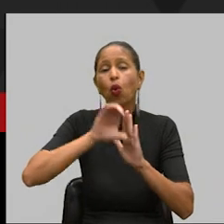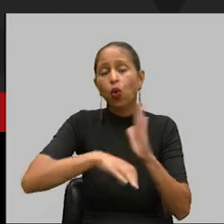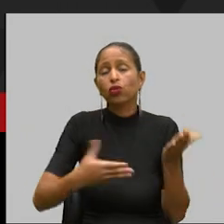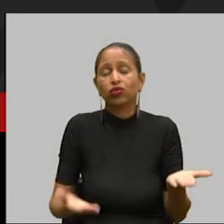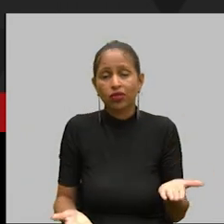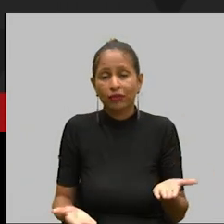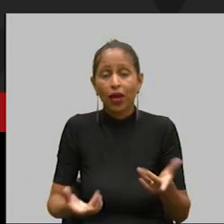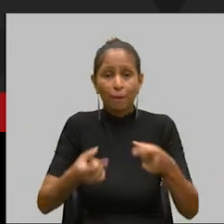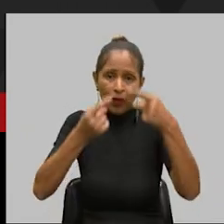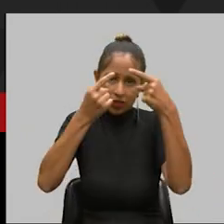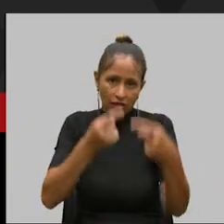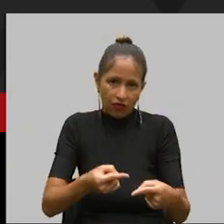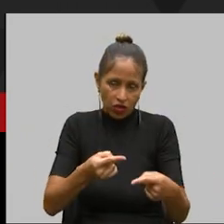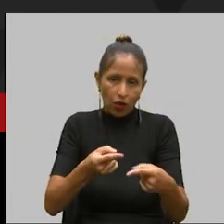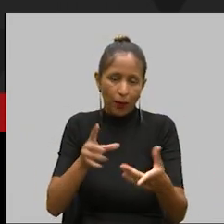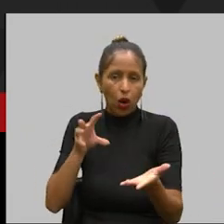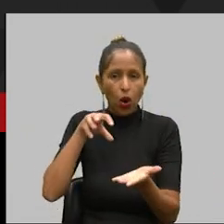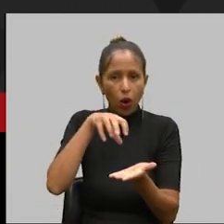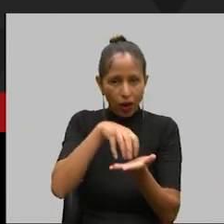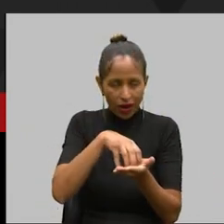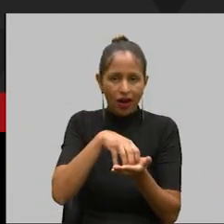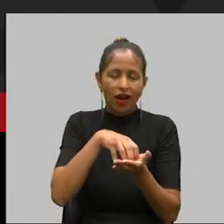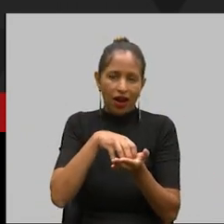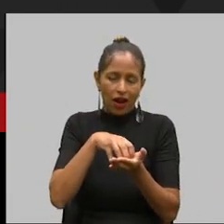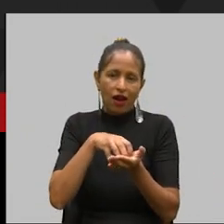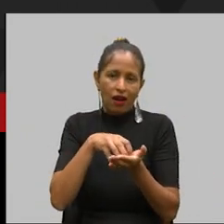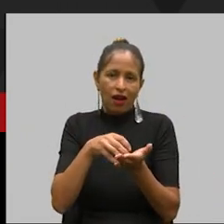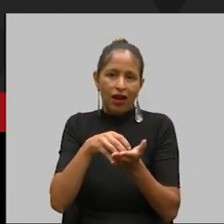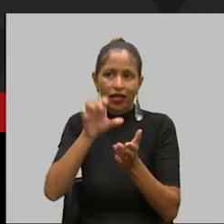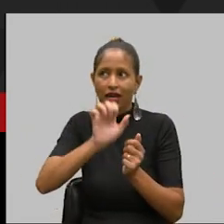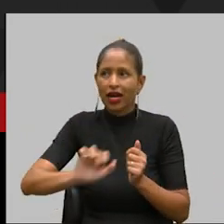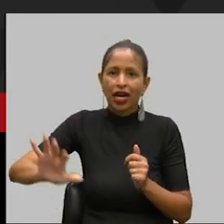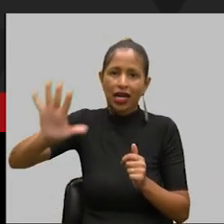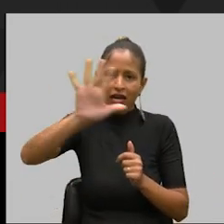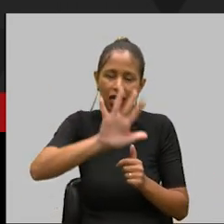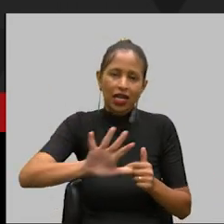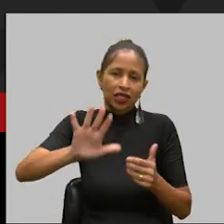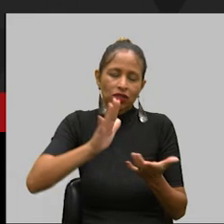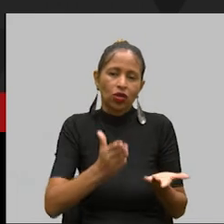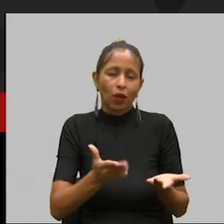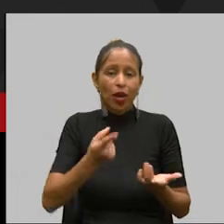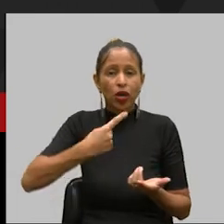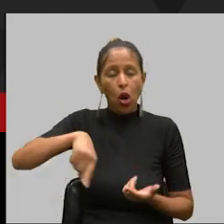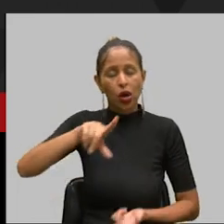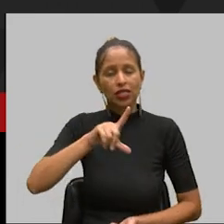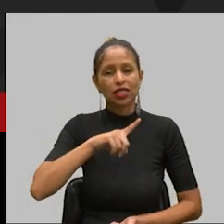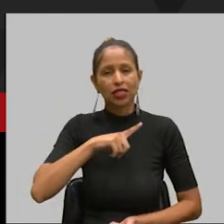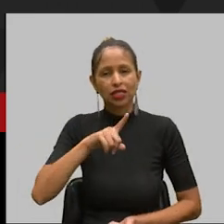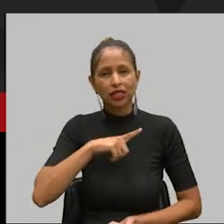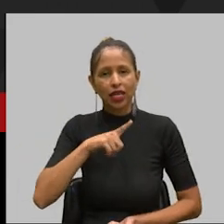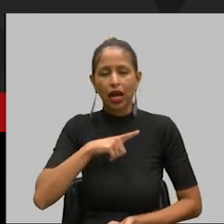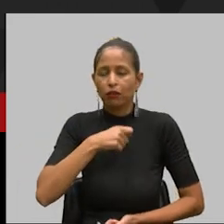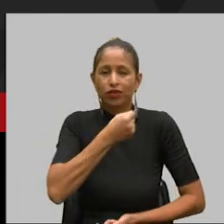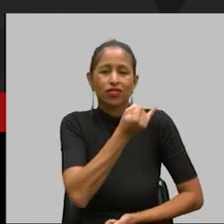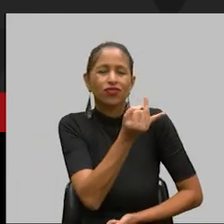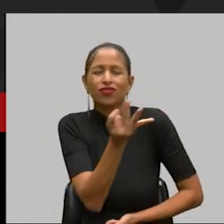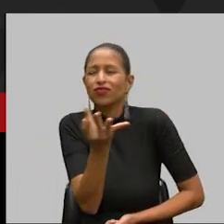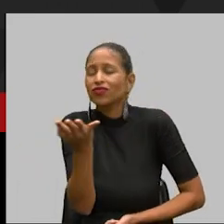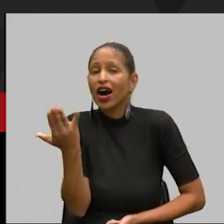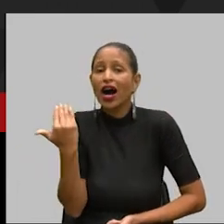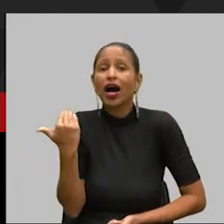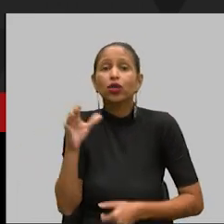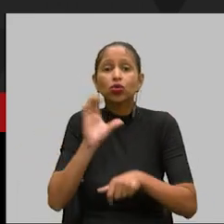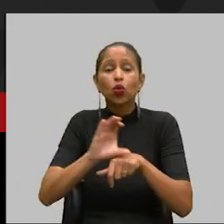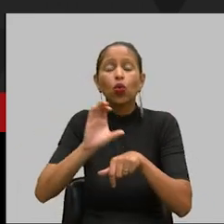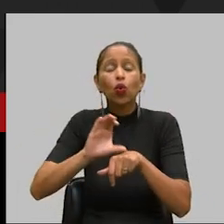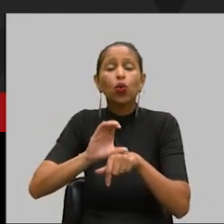esse é um Desafio que tá colocado na ordem do dia nacionalmente porque nós temos egressos dos cursos da Educação do